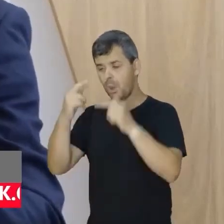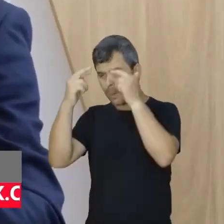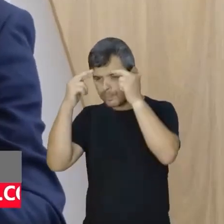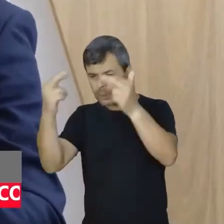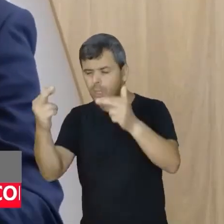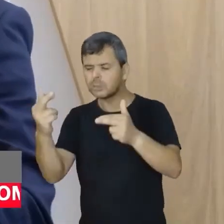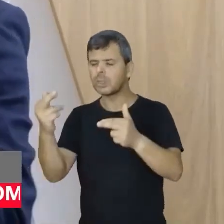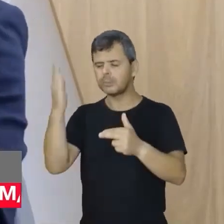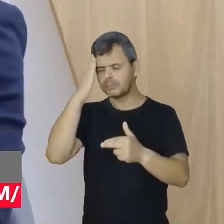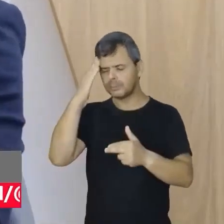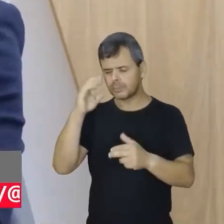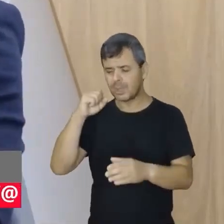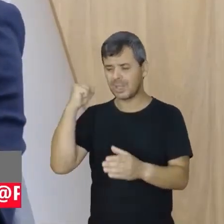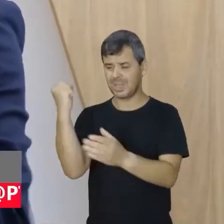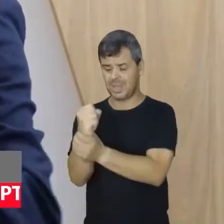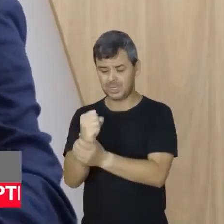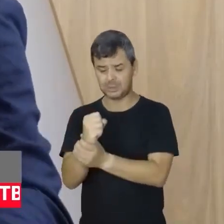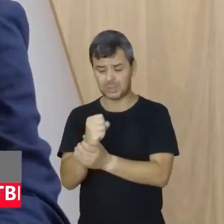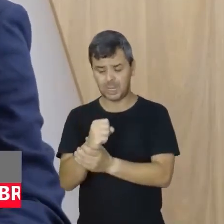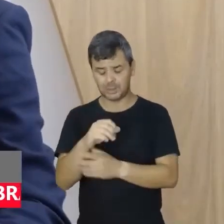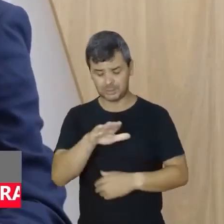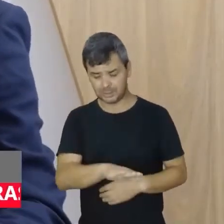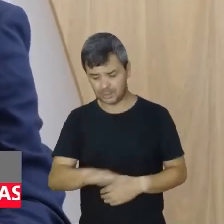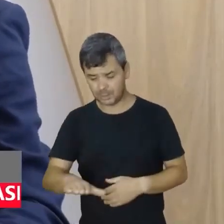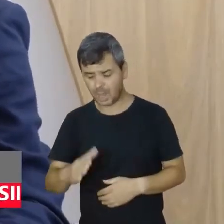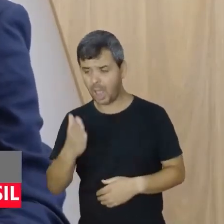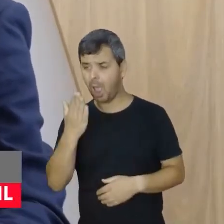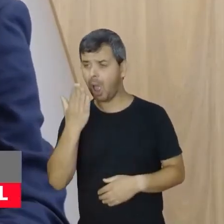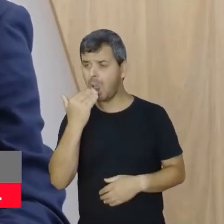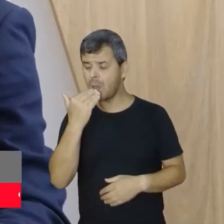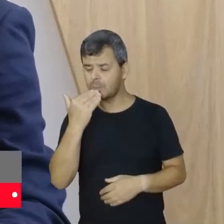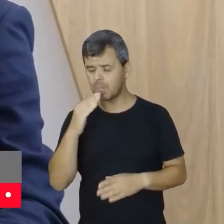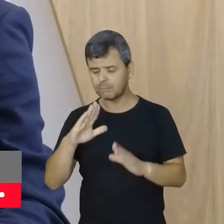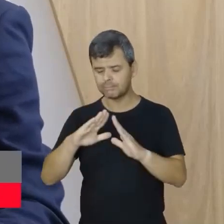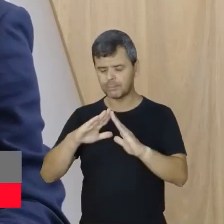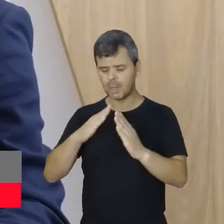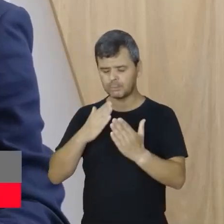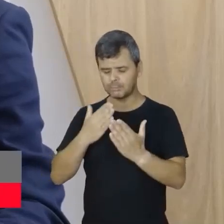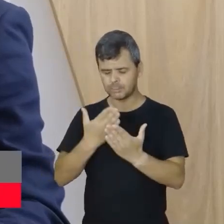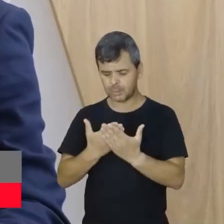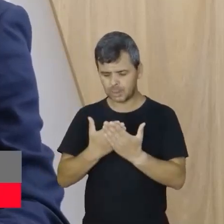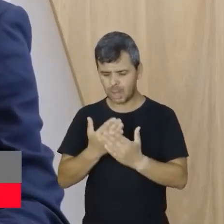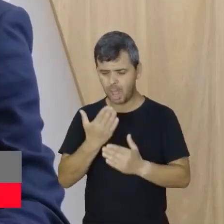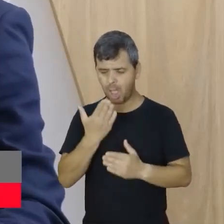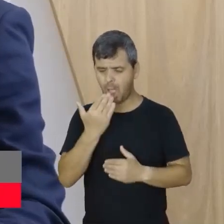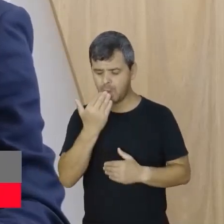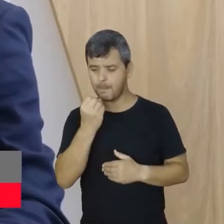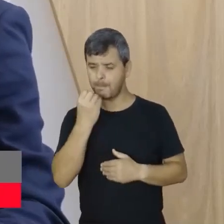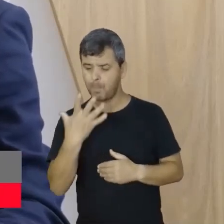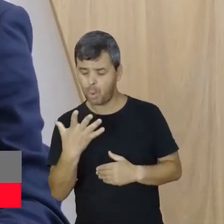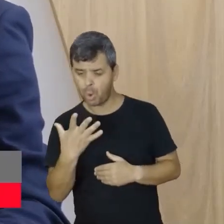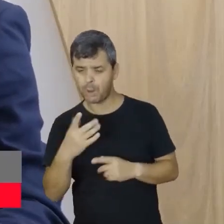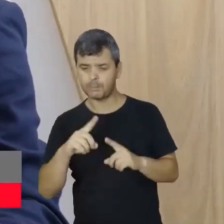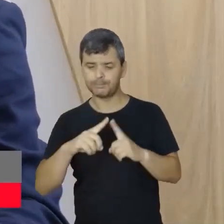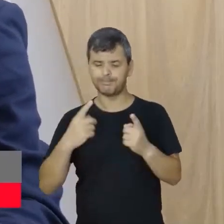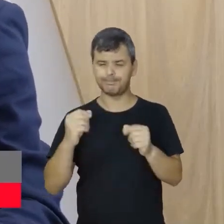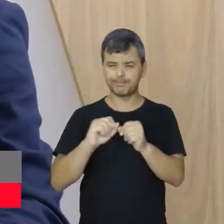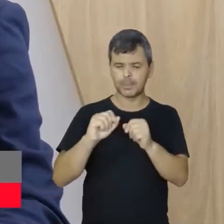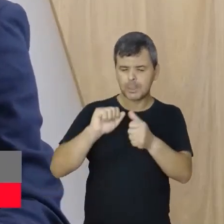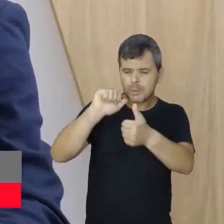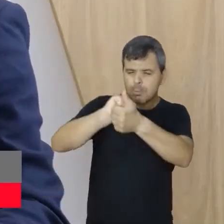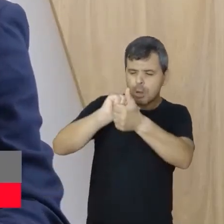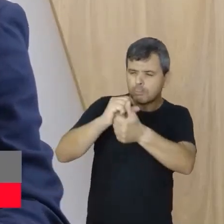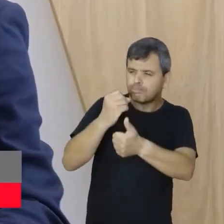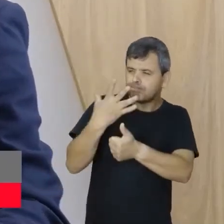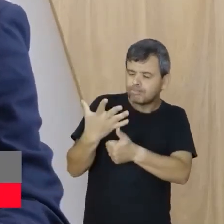hábitos alimentares, garante que as crianças irão se alimentar nas escolas com alimentação boa, alimentação de